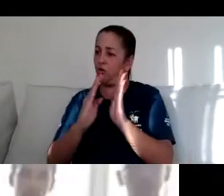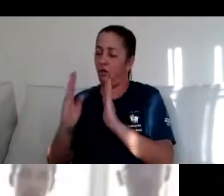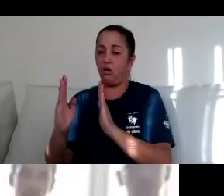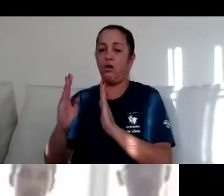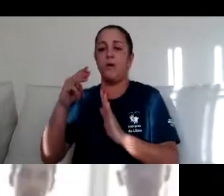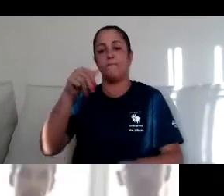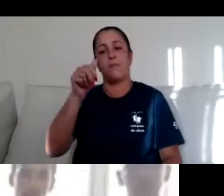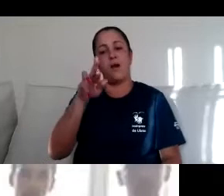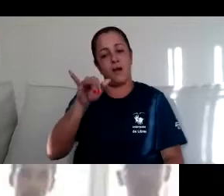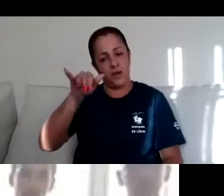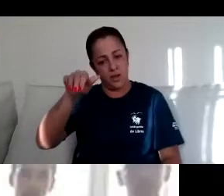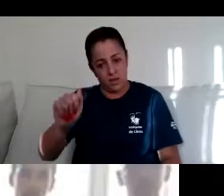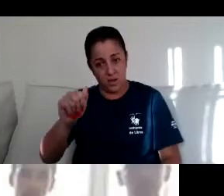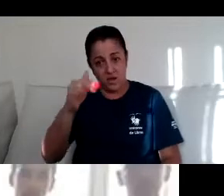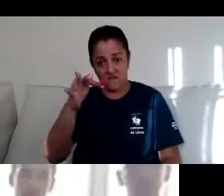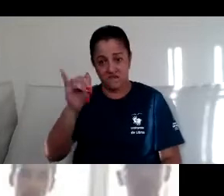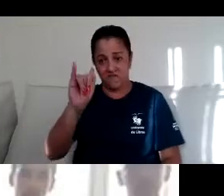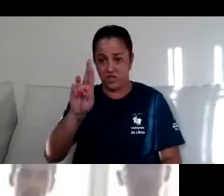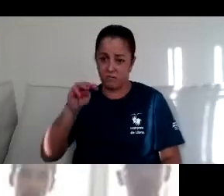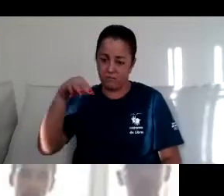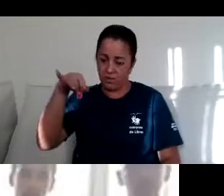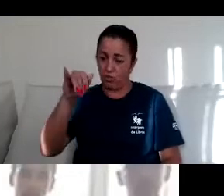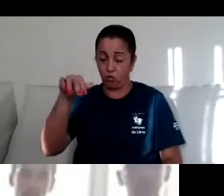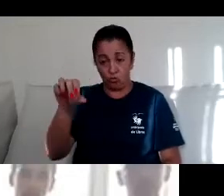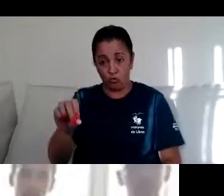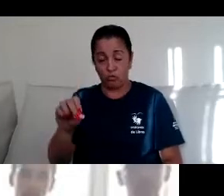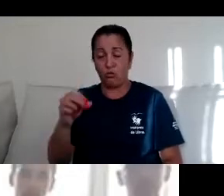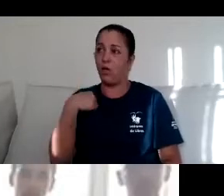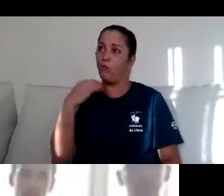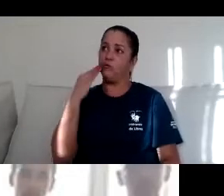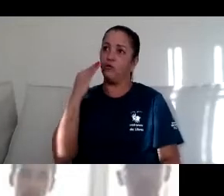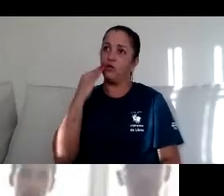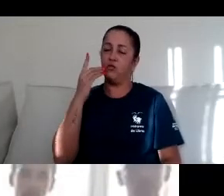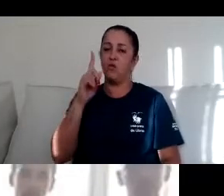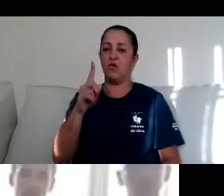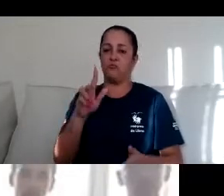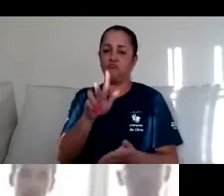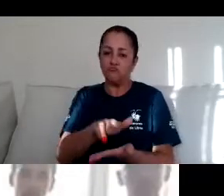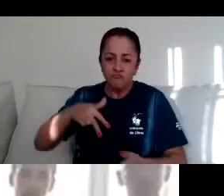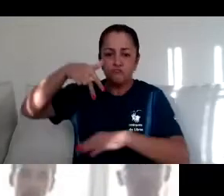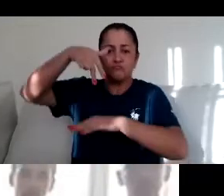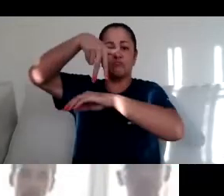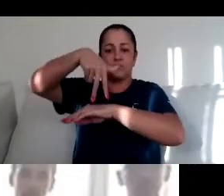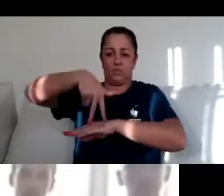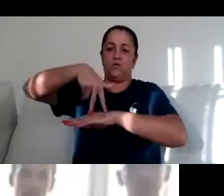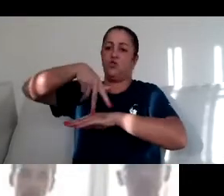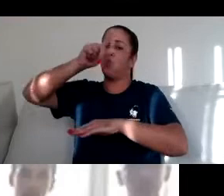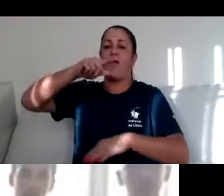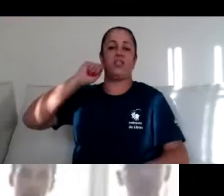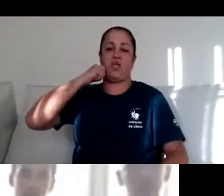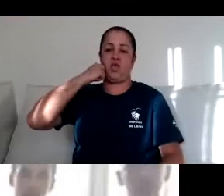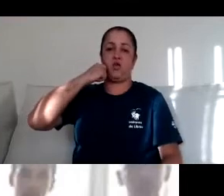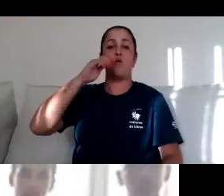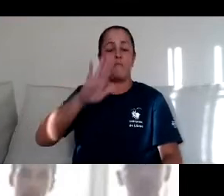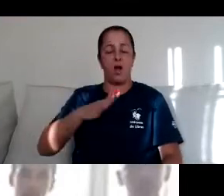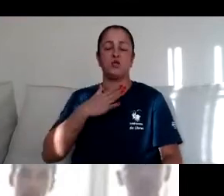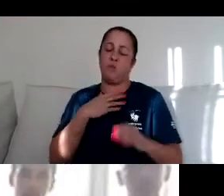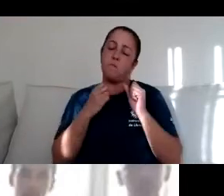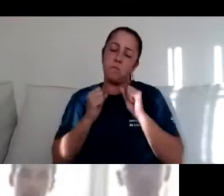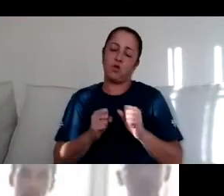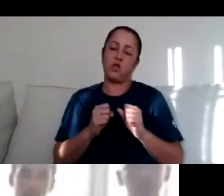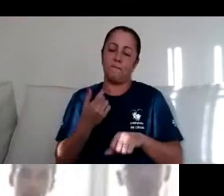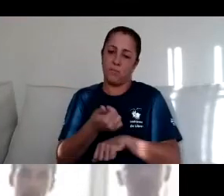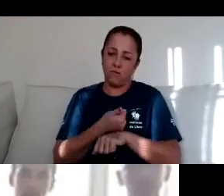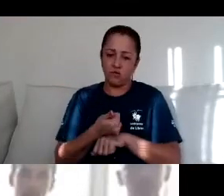compreendo que o protagonismo e o lugar de fala, eles não são meus. Mas no meu fazer profissional, compreendo que o